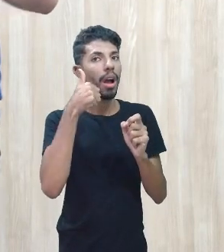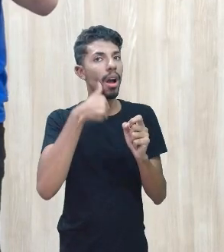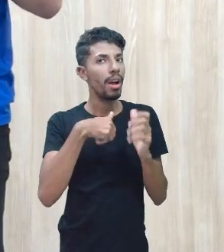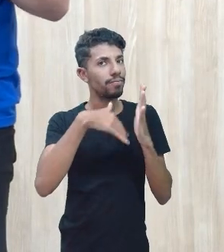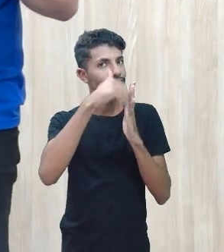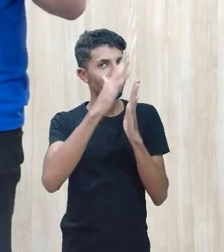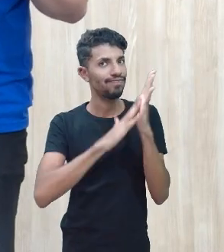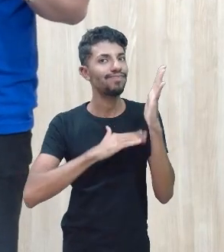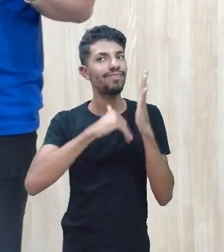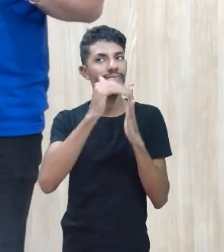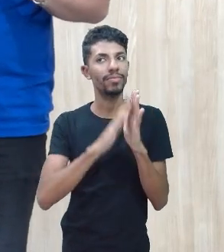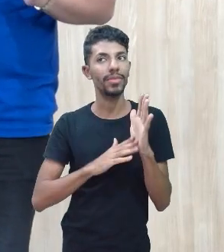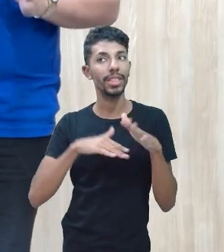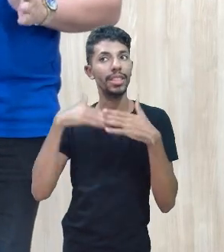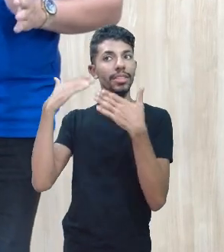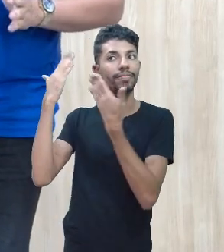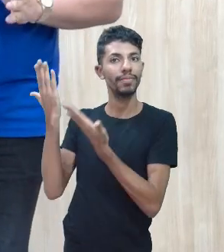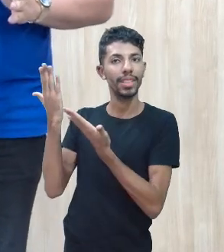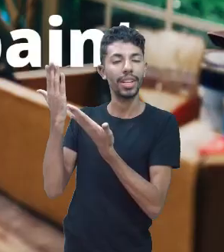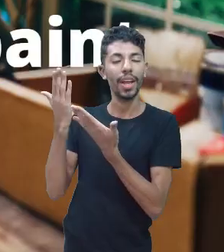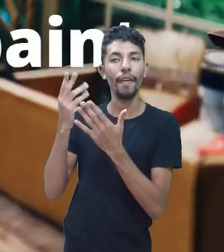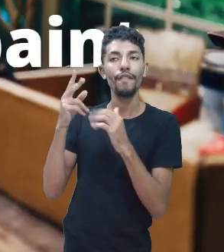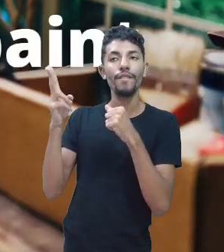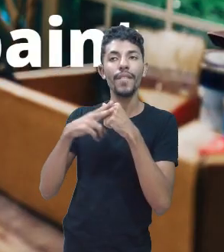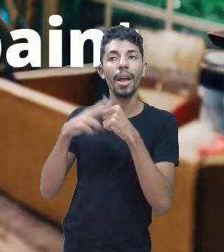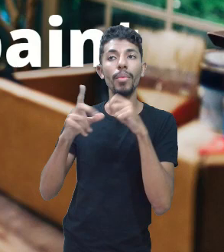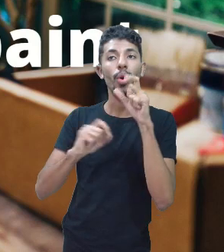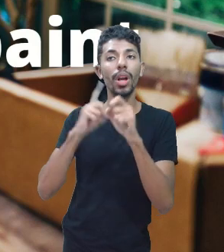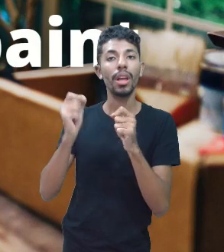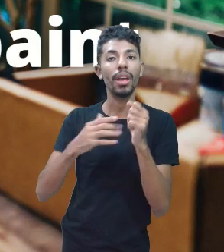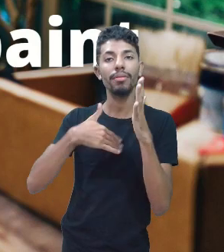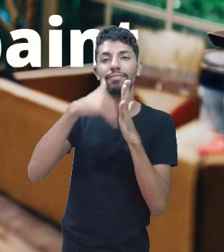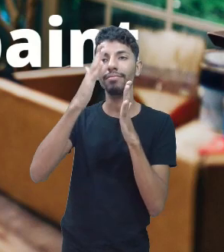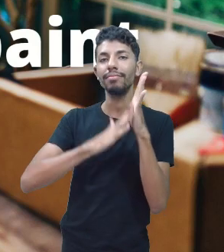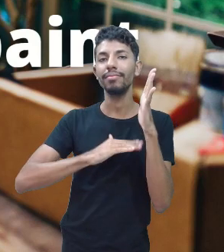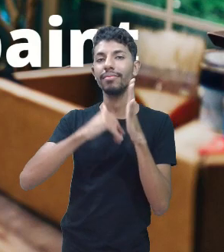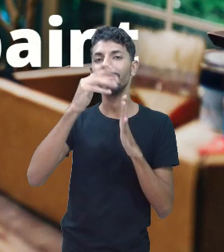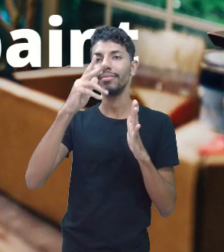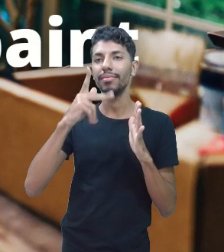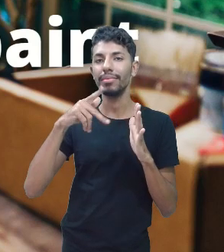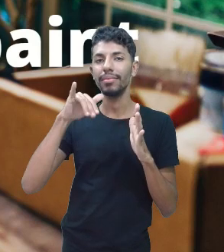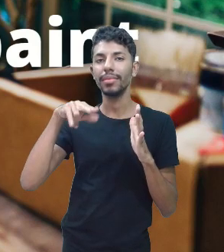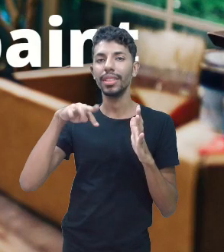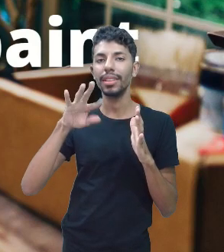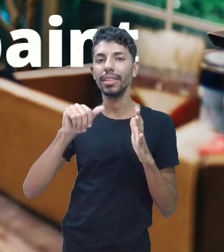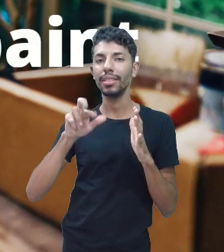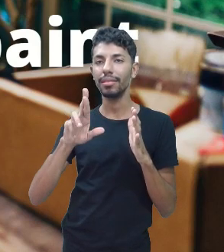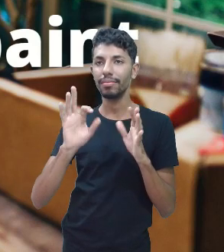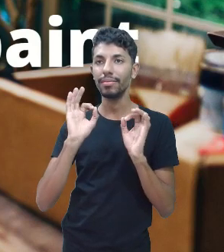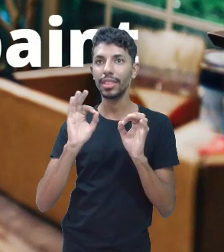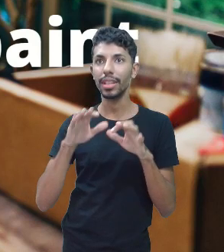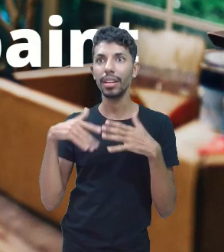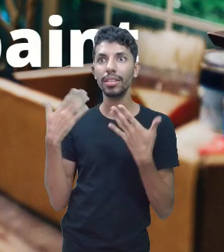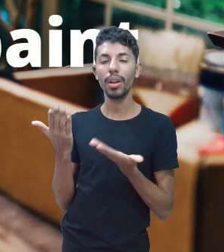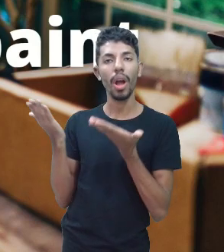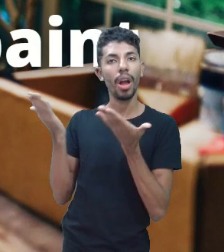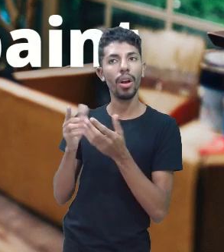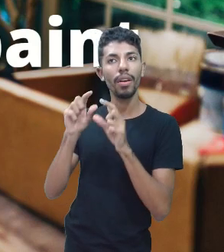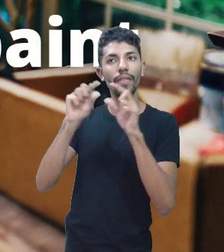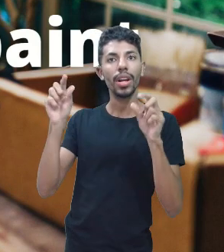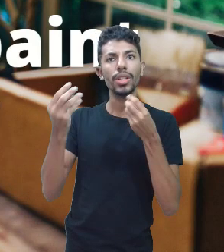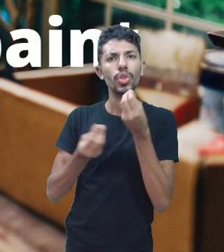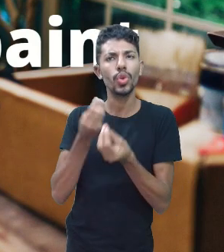ela está, esse é o verbo pintar, ó, she likes to paint. Beleza, ela